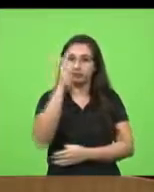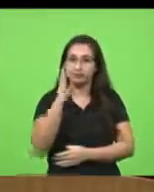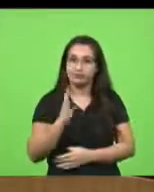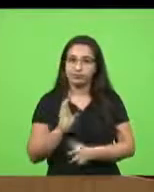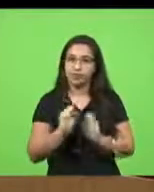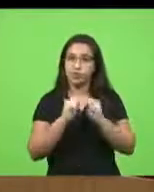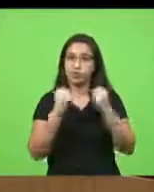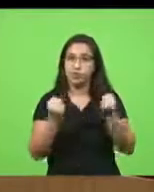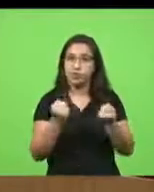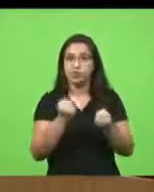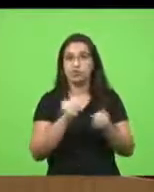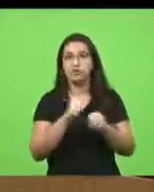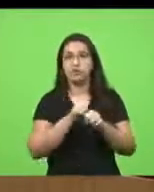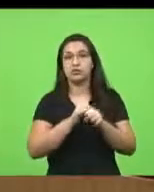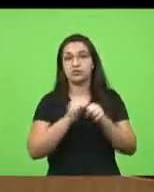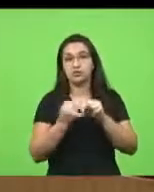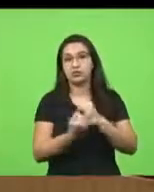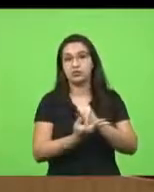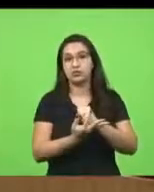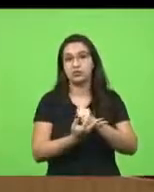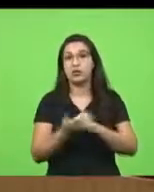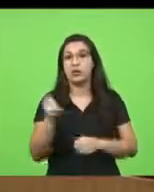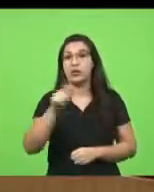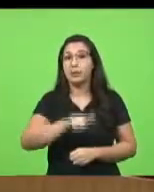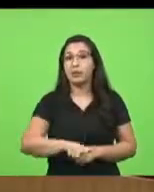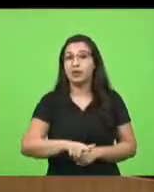E precisamos também de medidas econômicas.